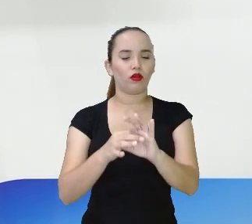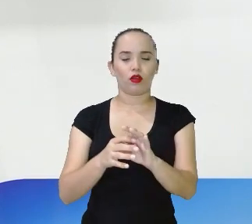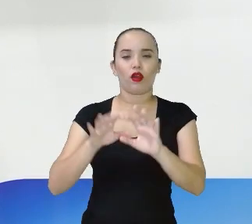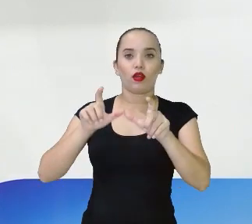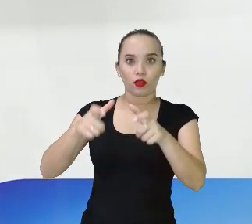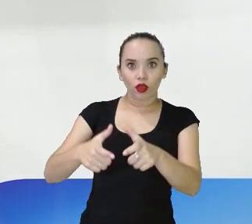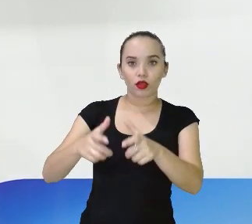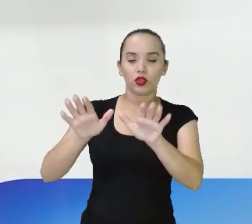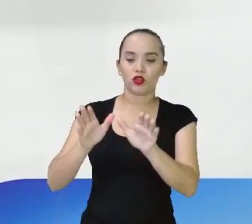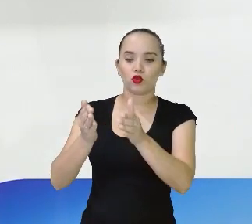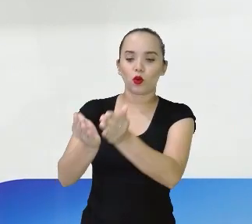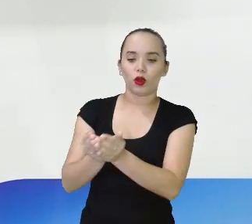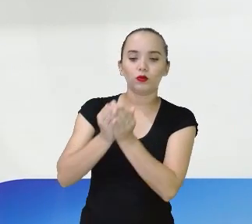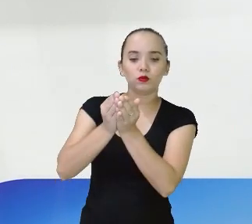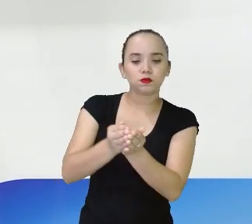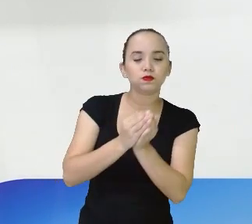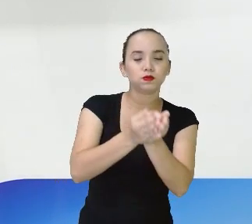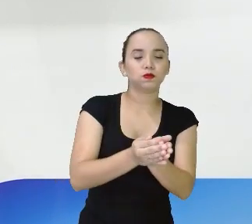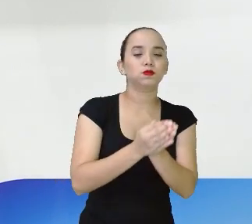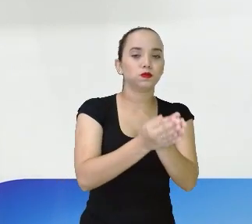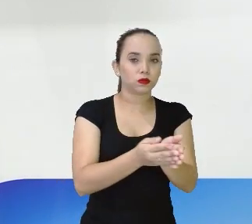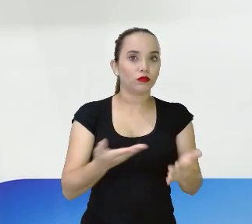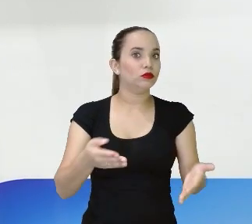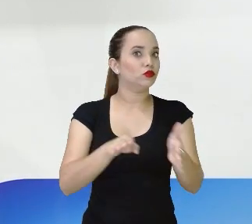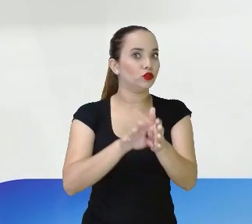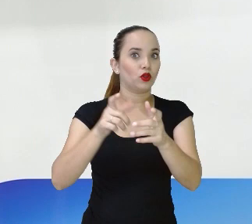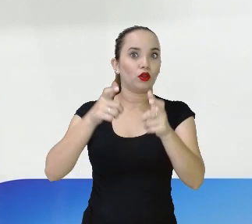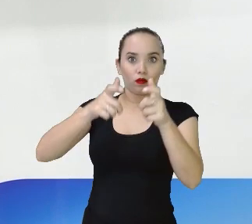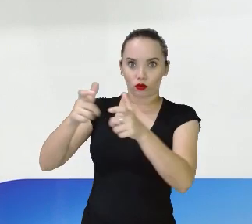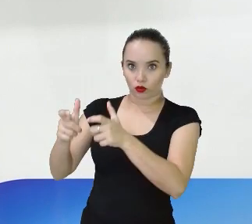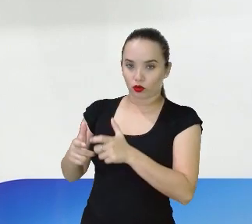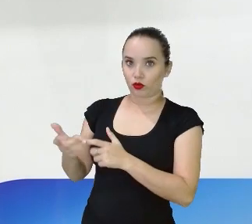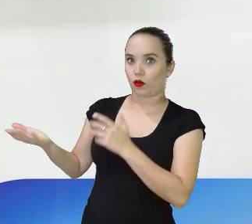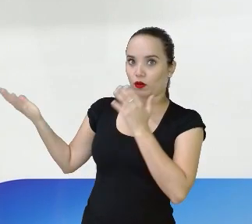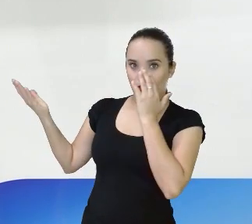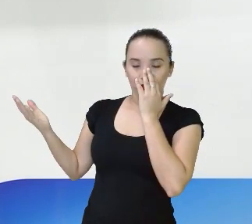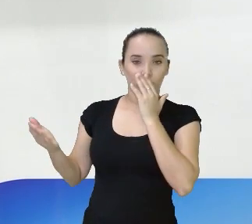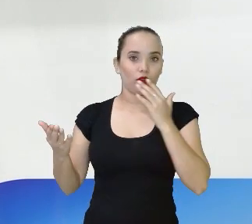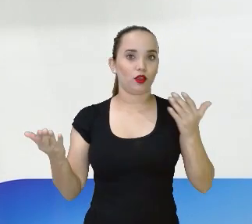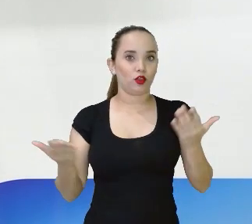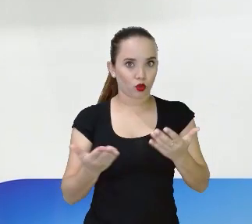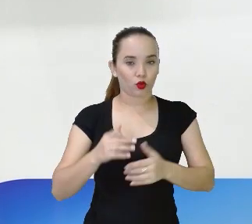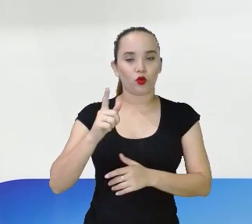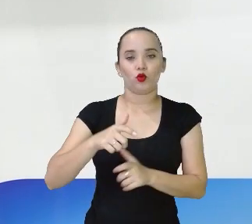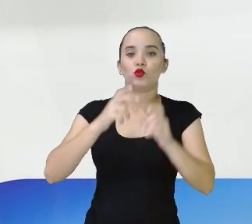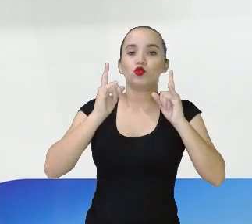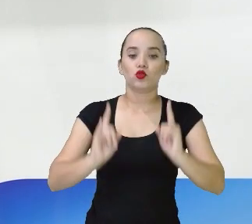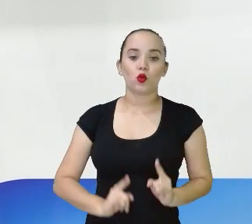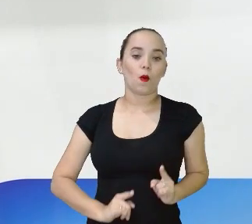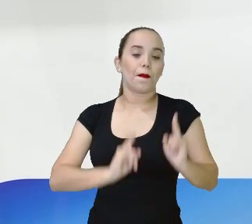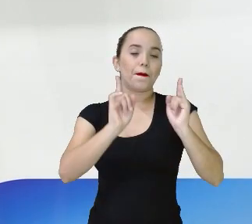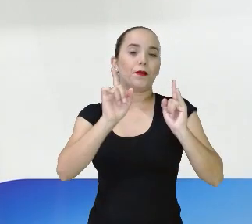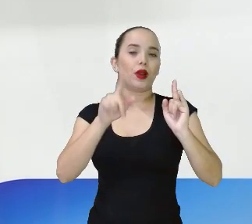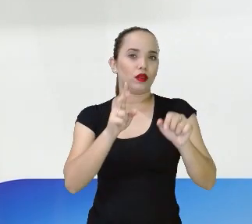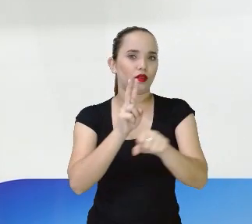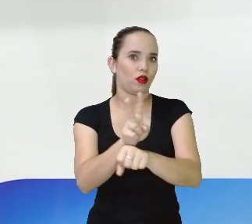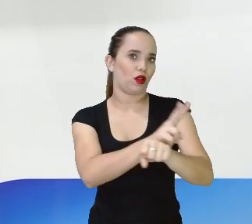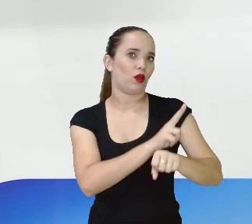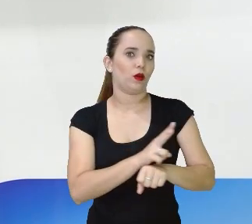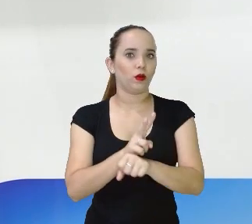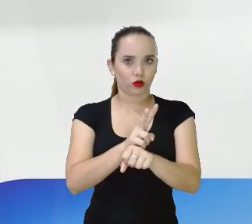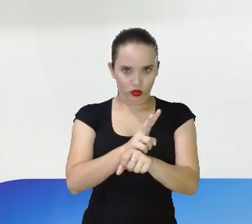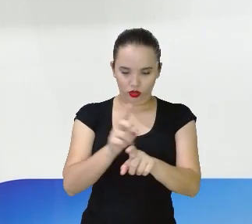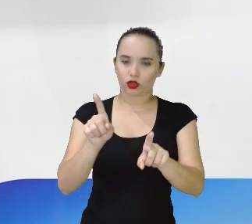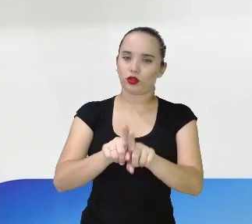dos portos, né, da Marinha, toda aí em volta desse movimento. E hoje a torre é preservada e